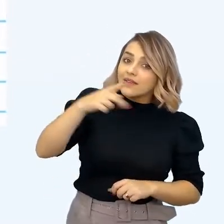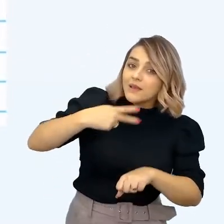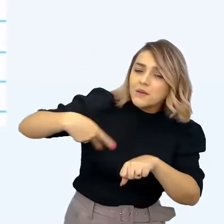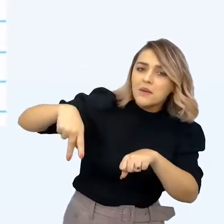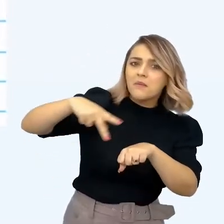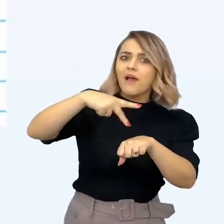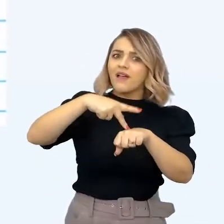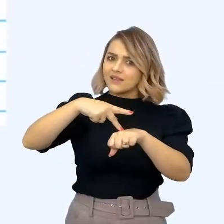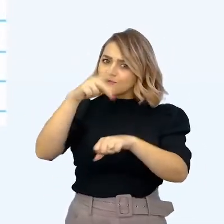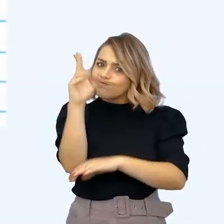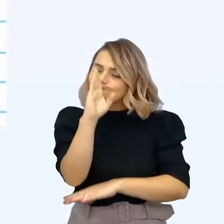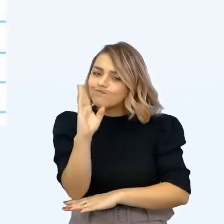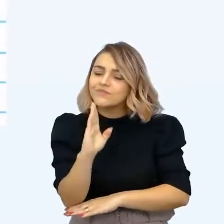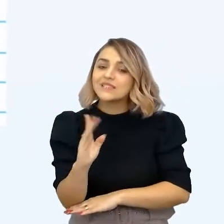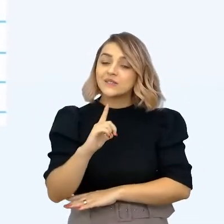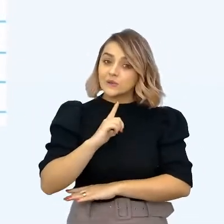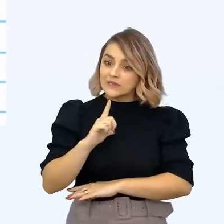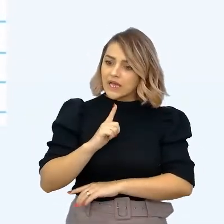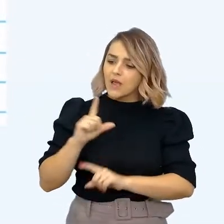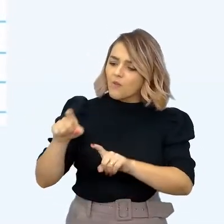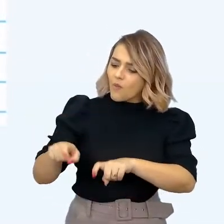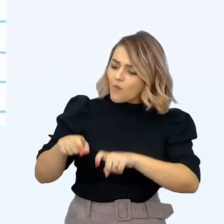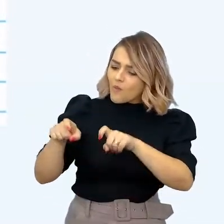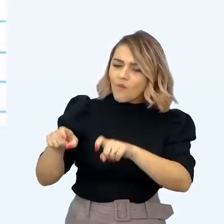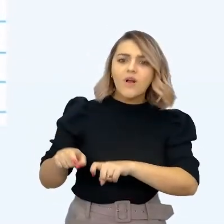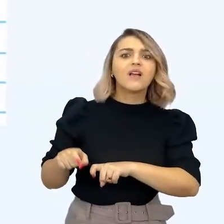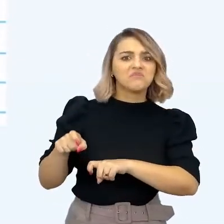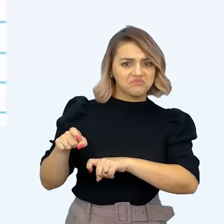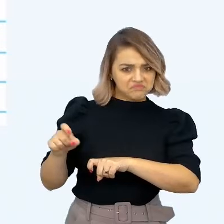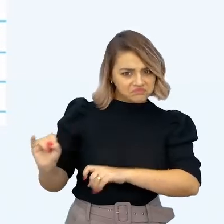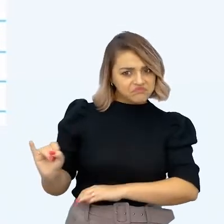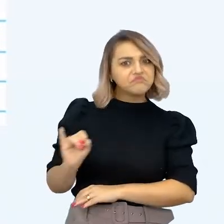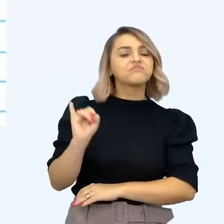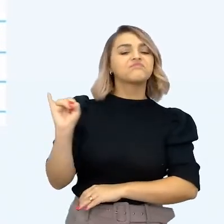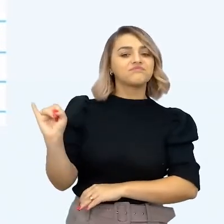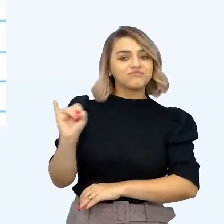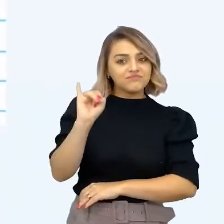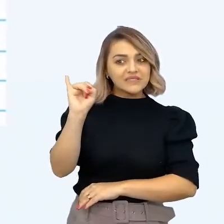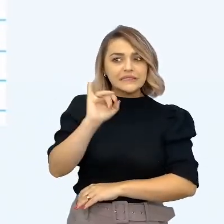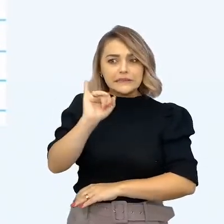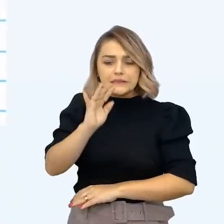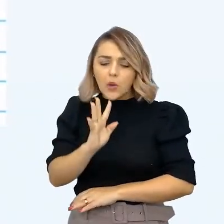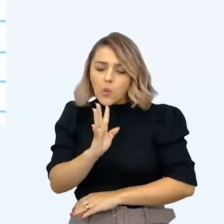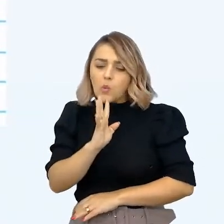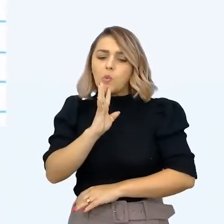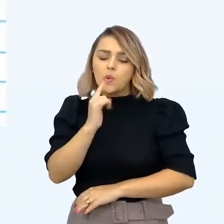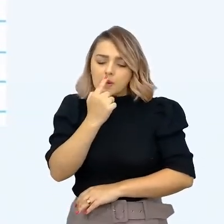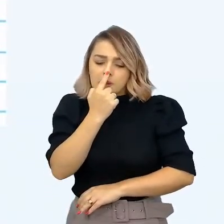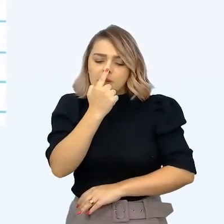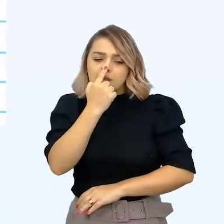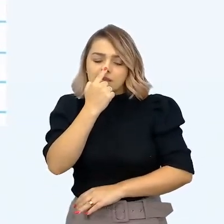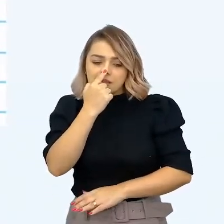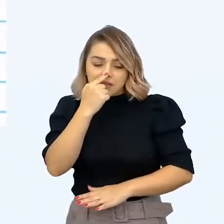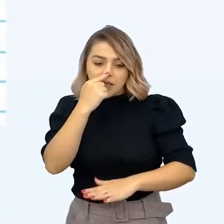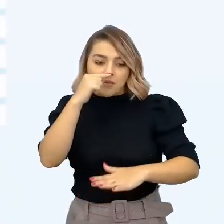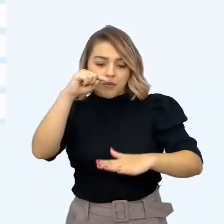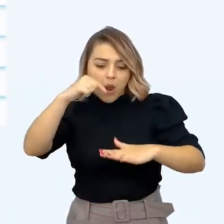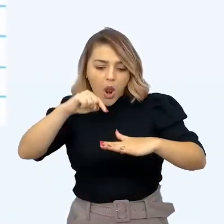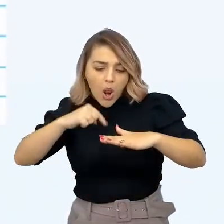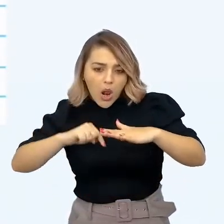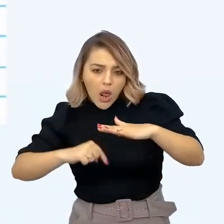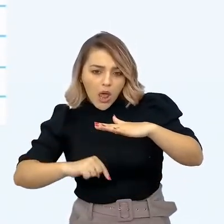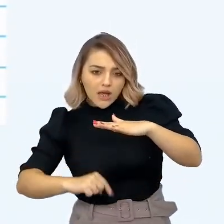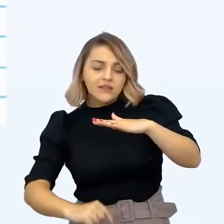grande vocação para a agropecuária. Conhecer o solo a fundo, figurativamente e literalmente, é, portanto, um pressuposto